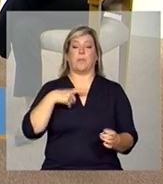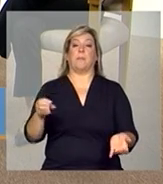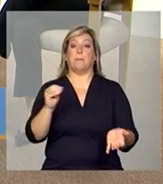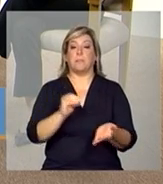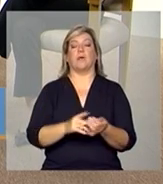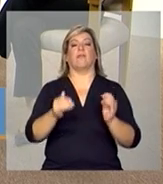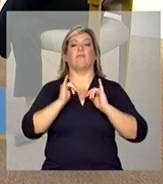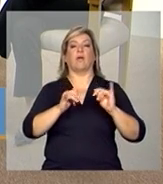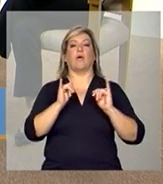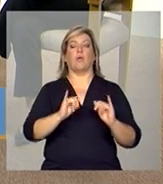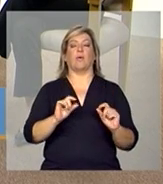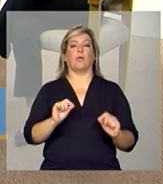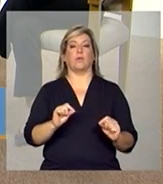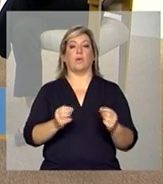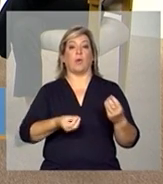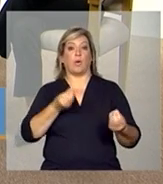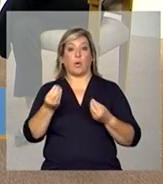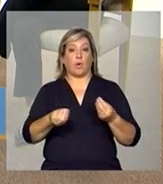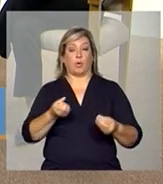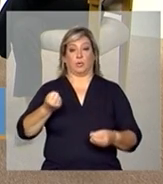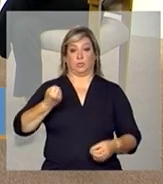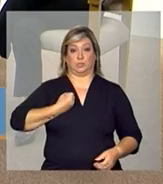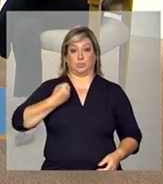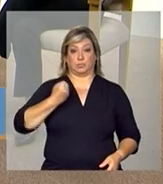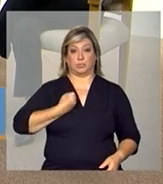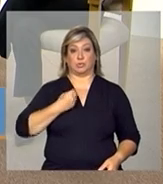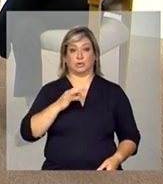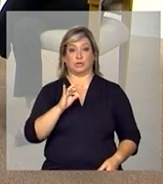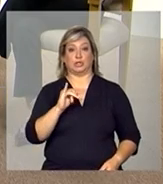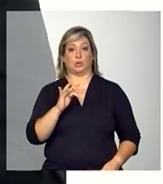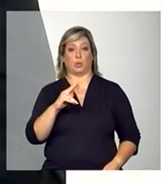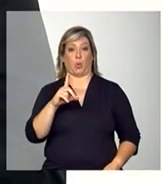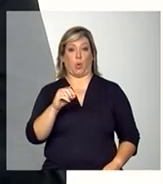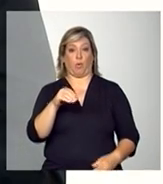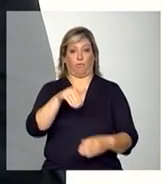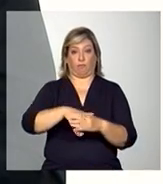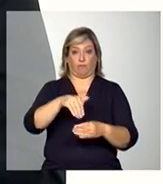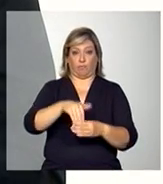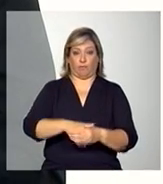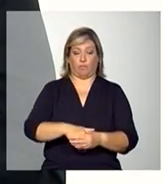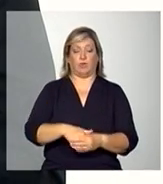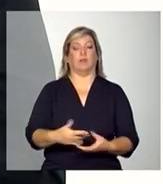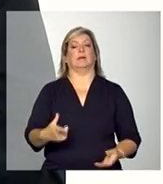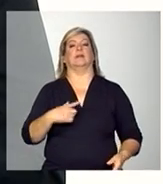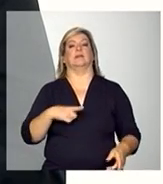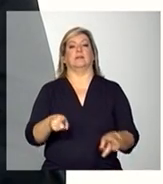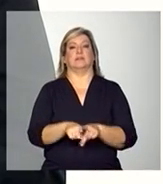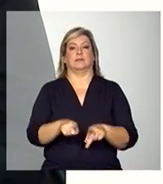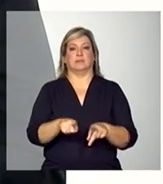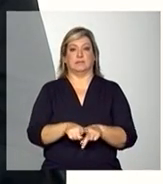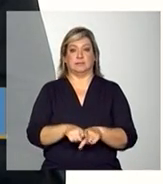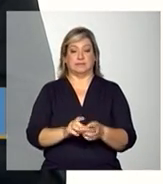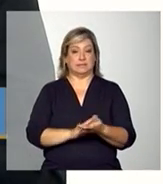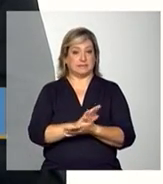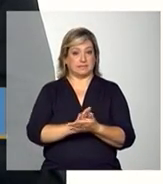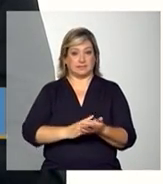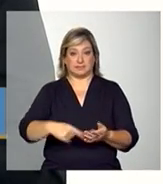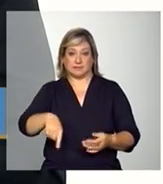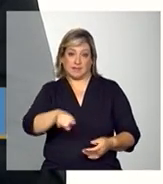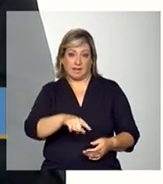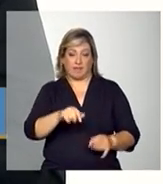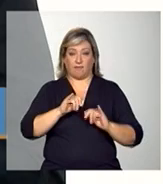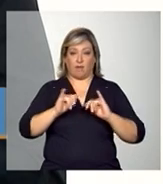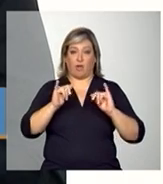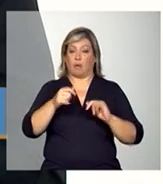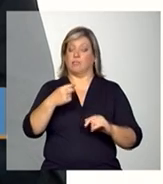formações eleitorais como número do título de eleitor Son sessão sem esses campos não é não é possível a